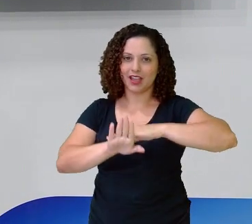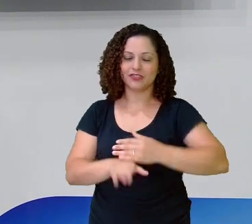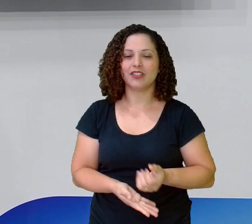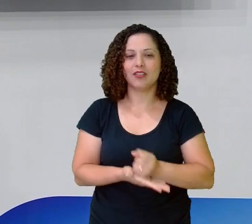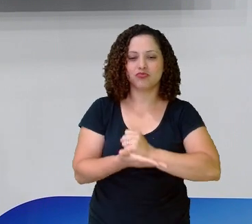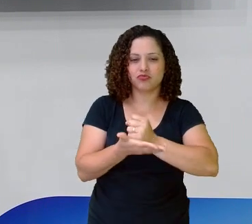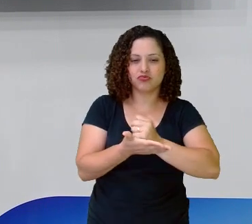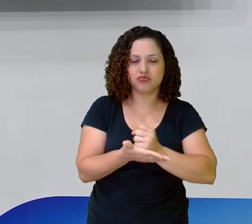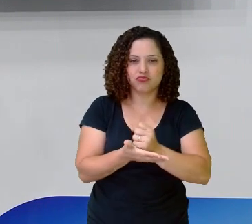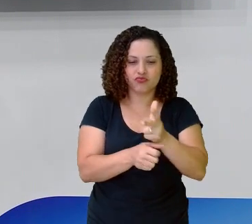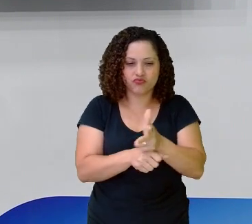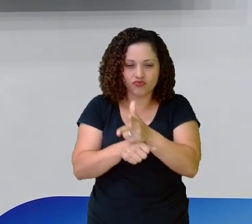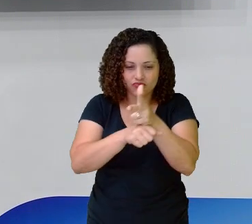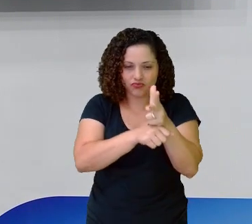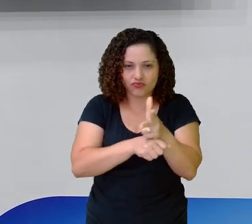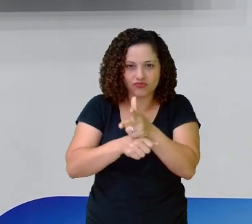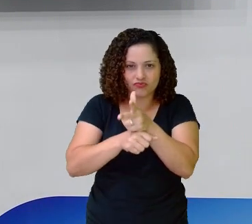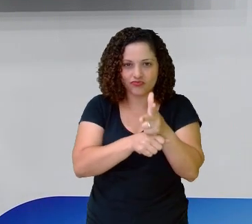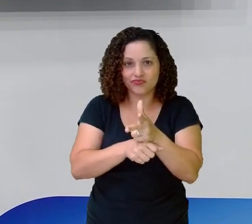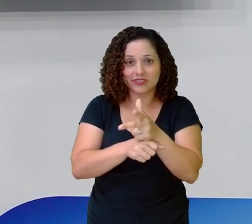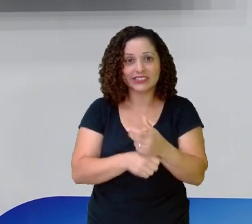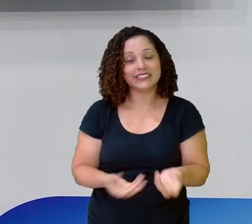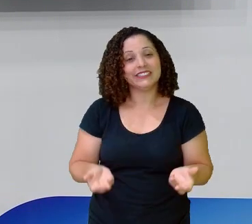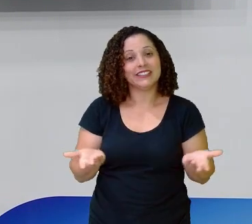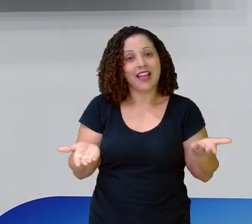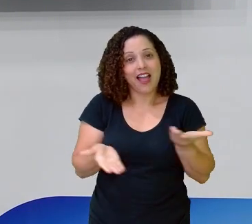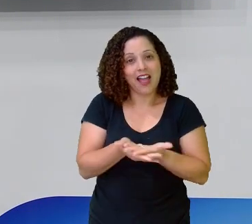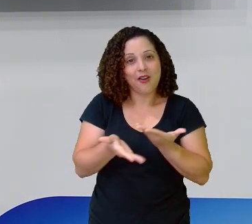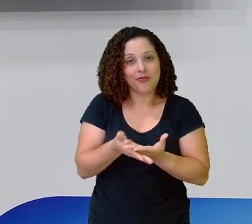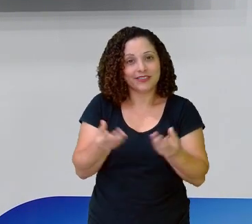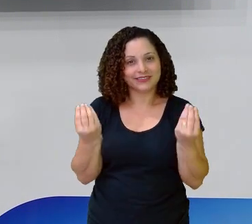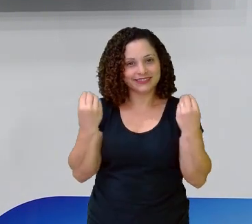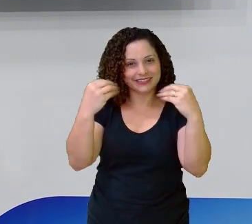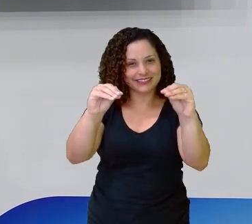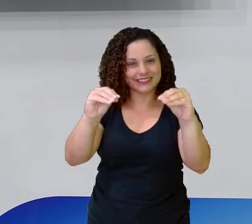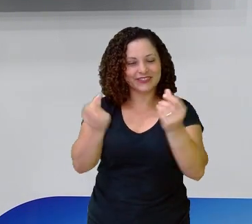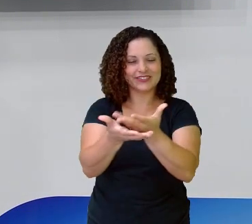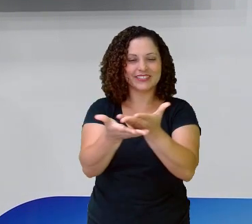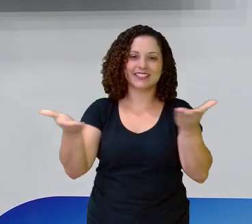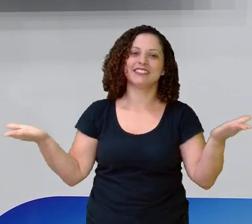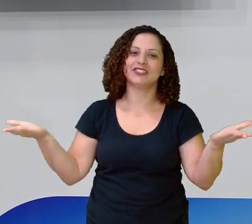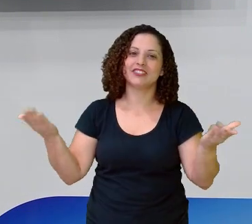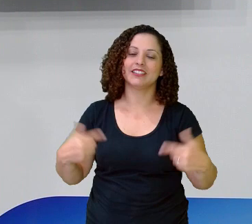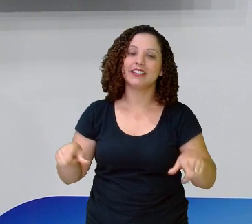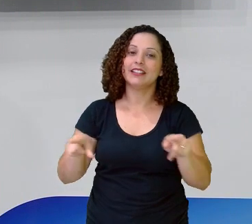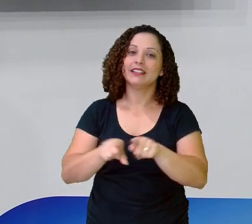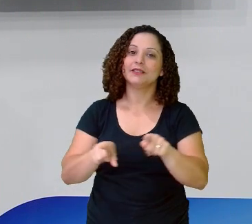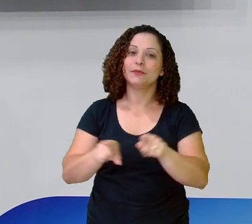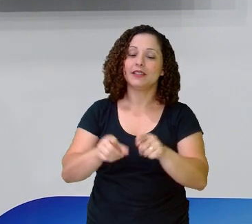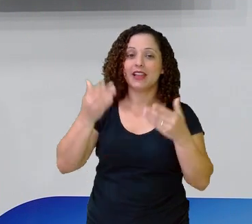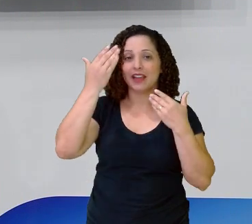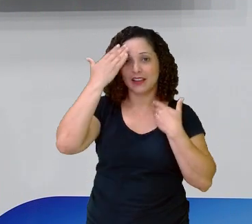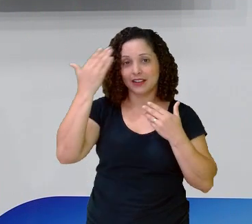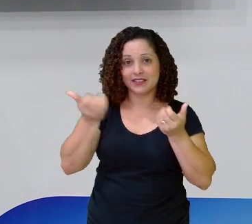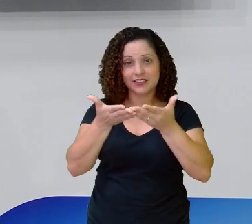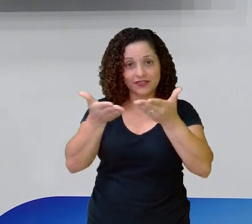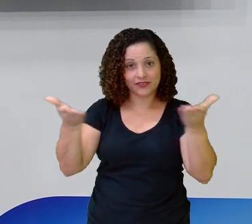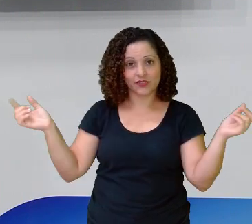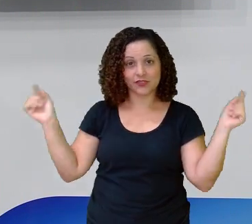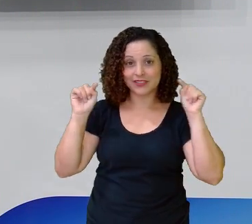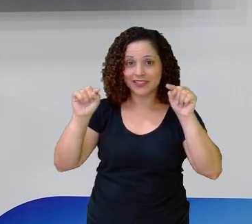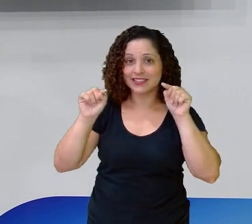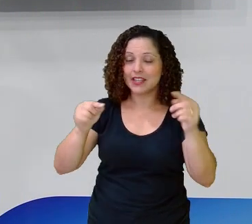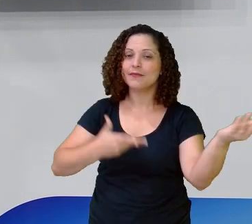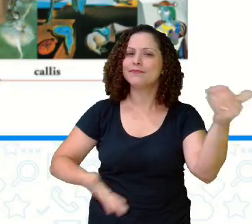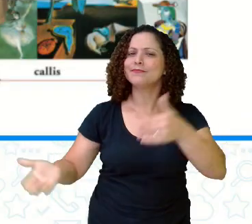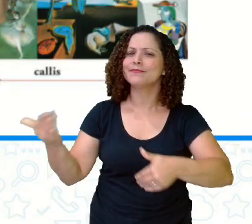maravilhosa, que faz com que eu consiga, né, chegar na sua casa. E lógico, agradecer a você que ficou comigo até agora.